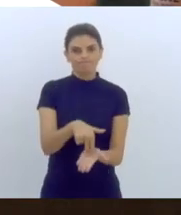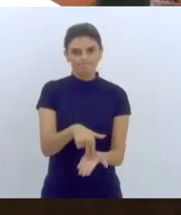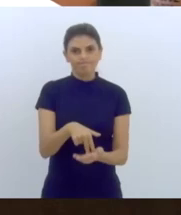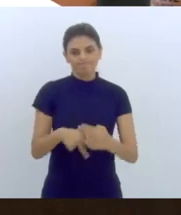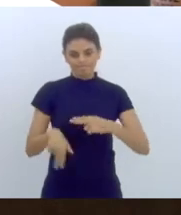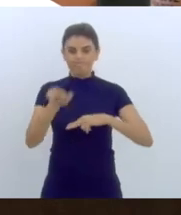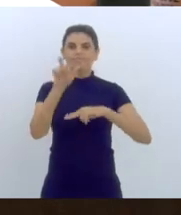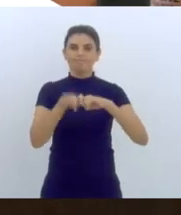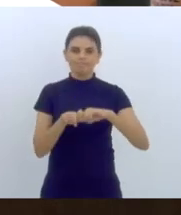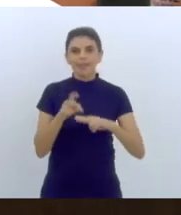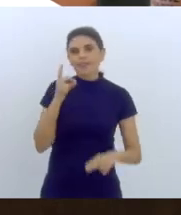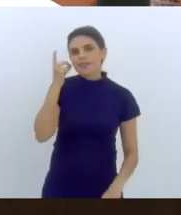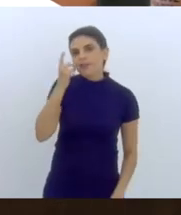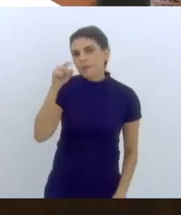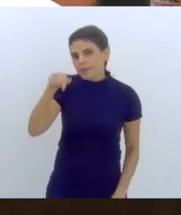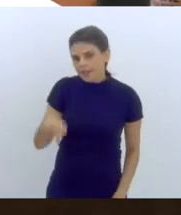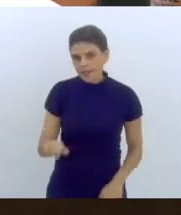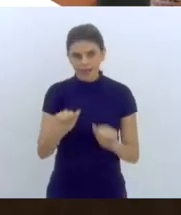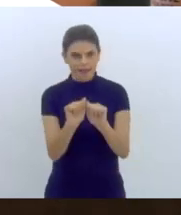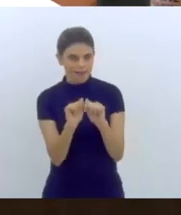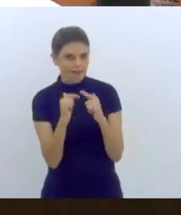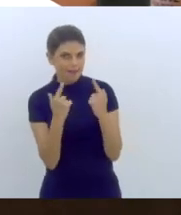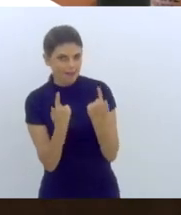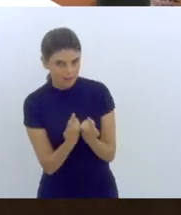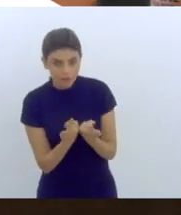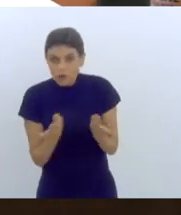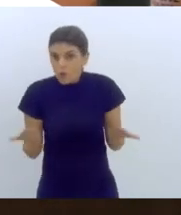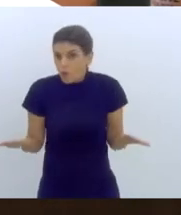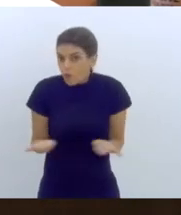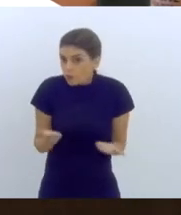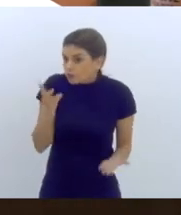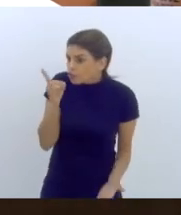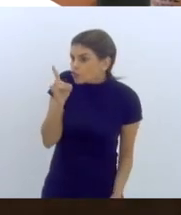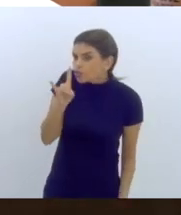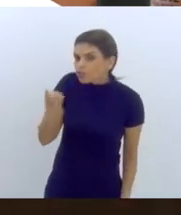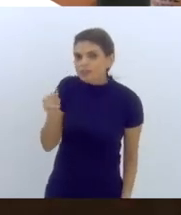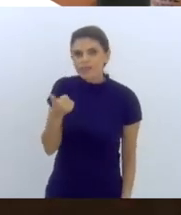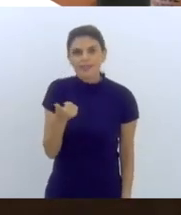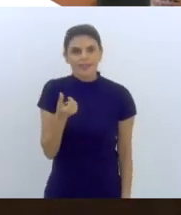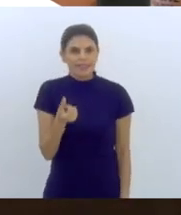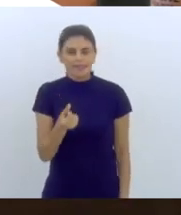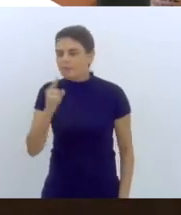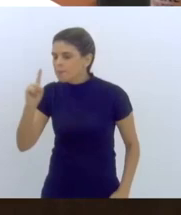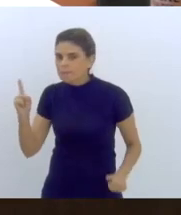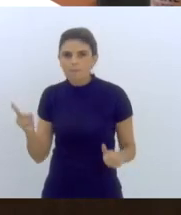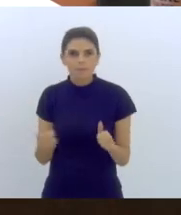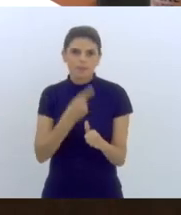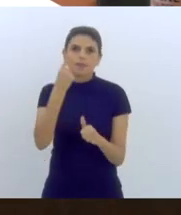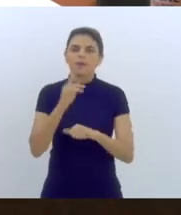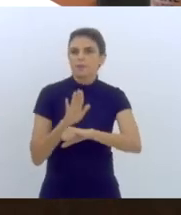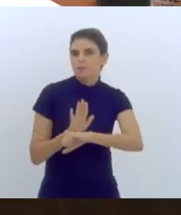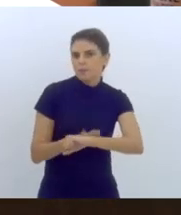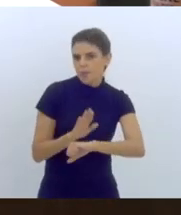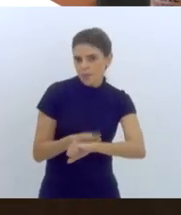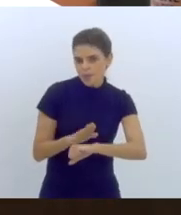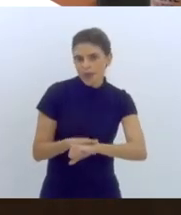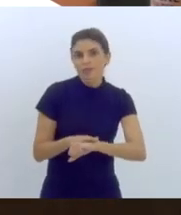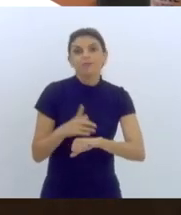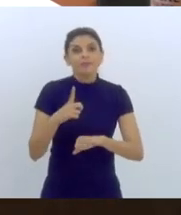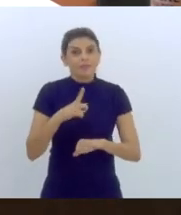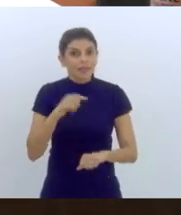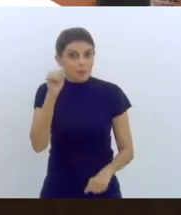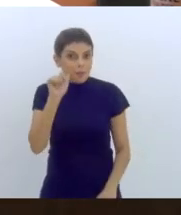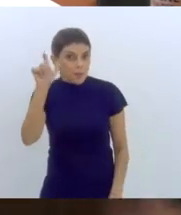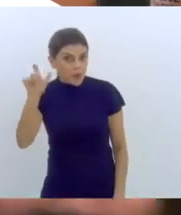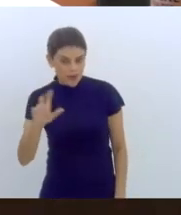deputada neste parlamento. E nesse dia 16 é a primeira sessão que tem uma mulher